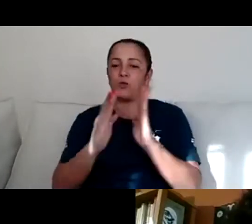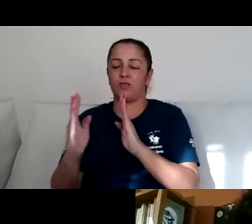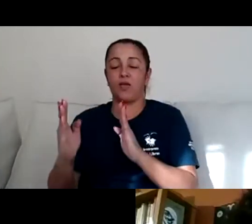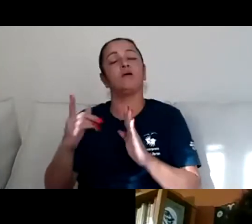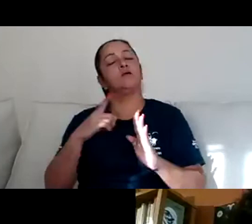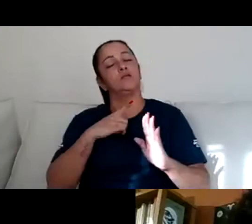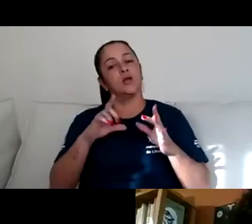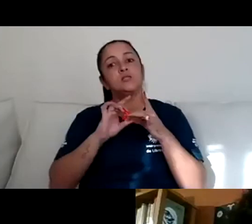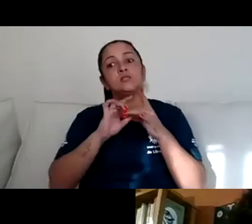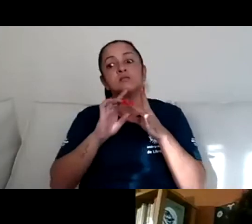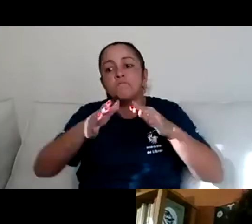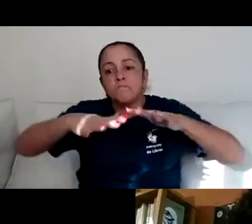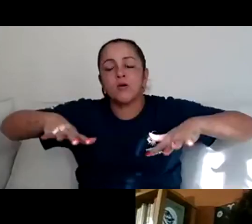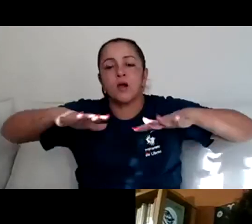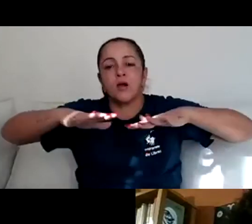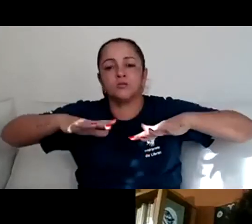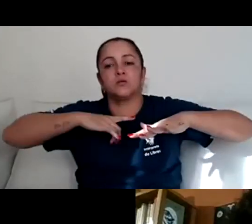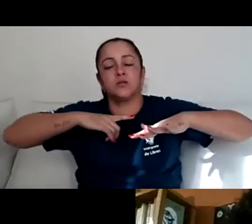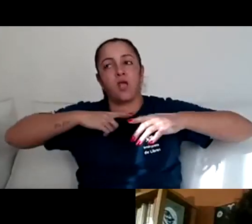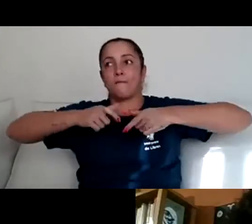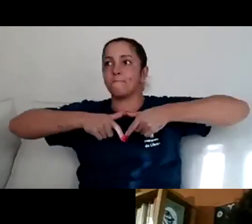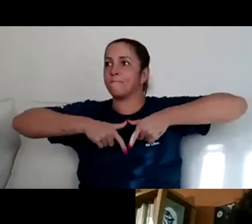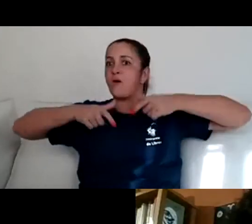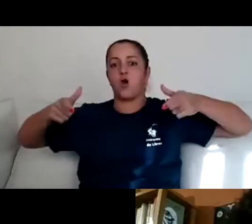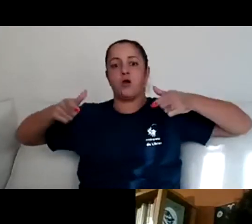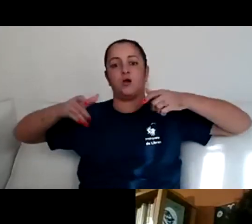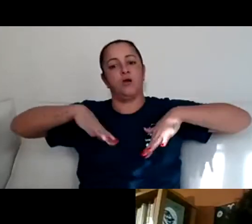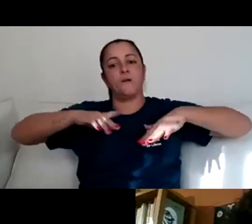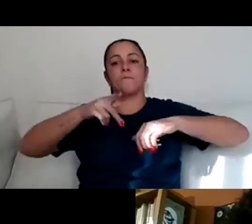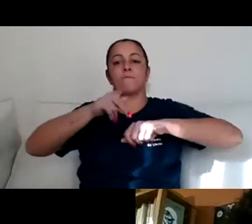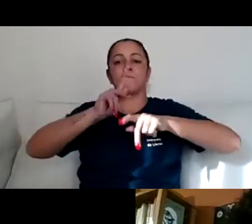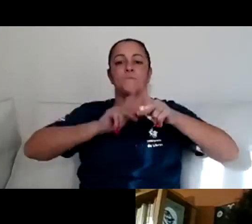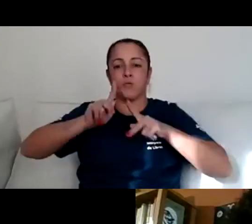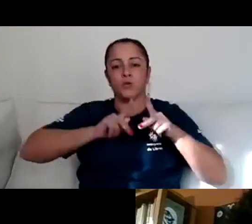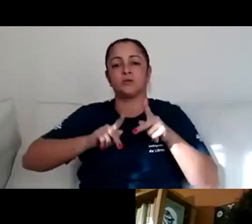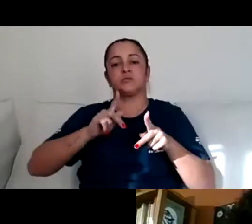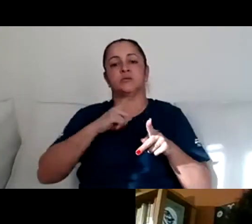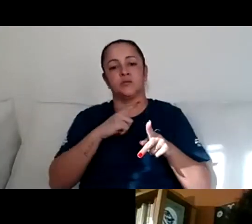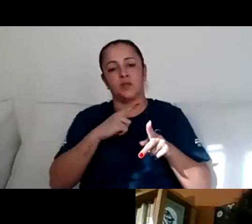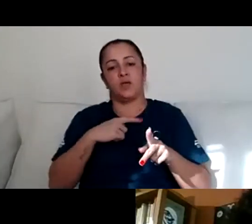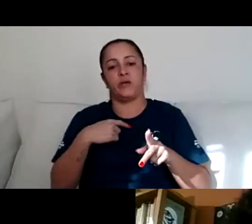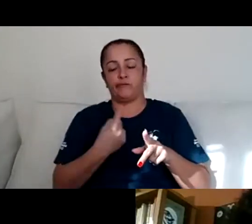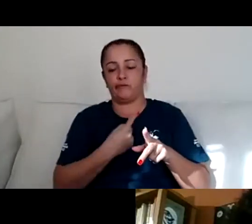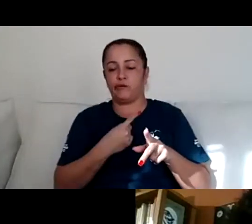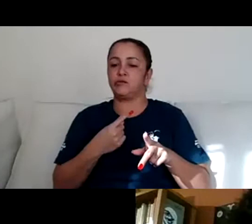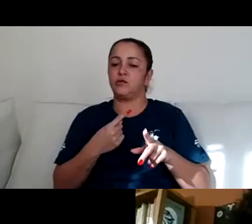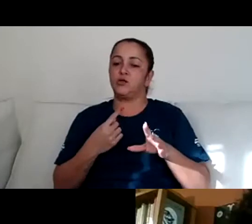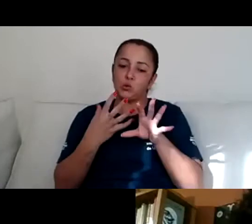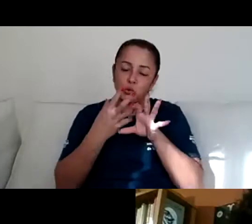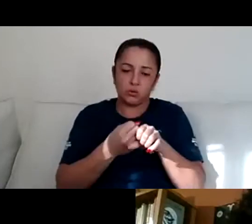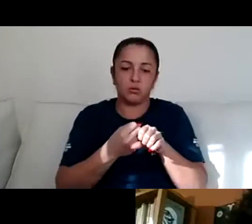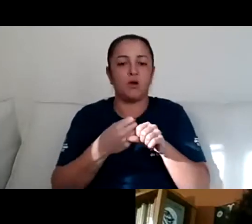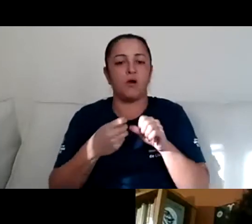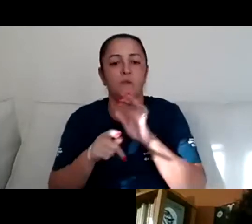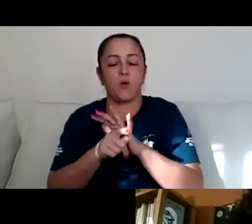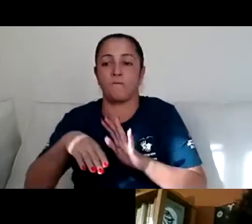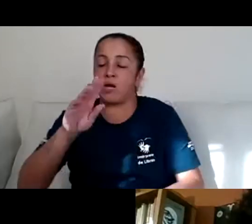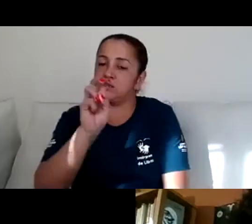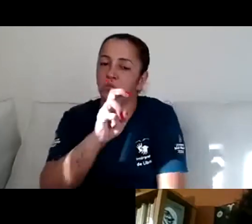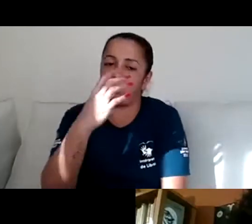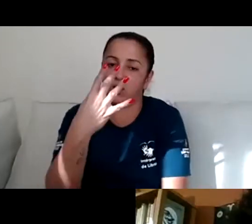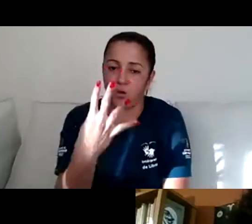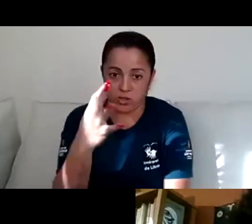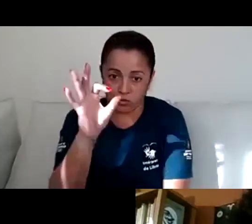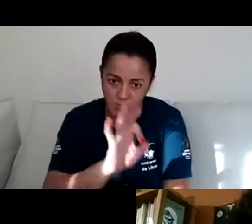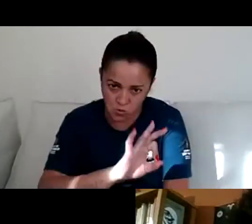um espaço em que a maior parte da nossa população, que soma, vou repetir de novo esse dado, mais de 54% que